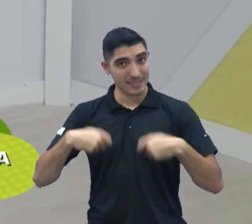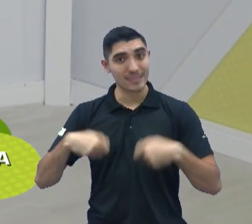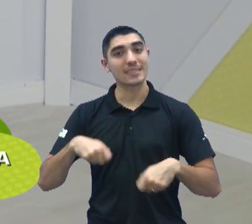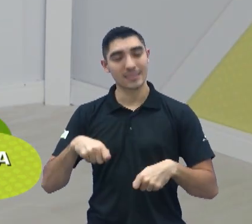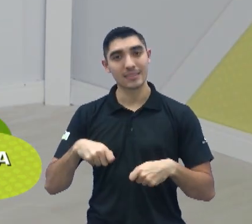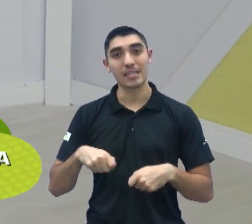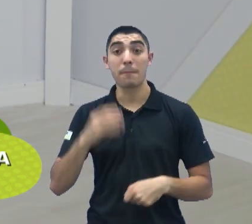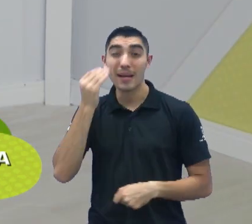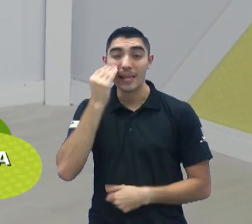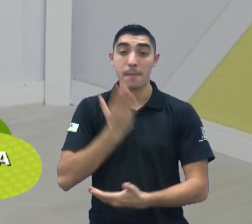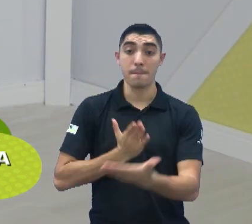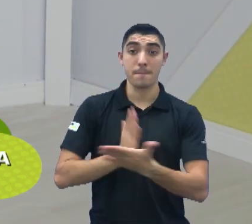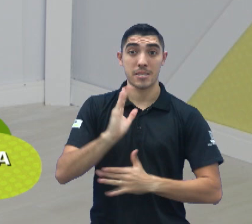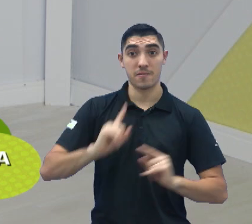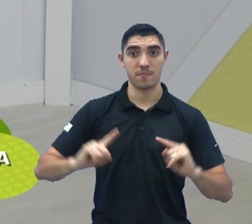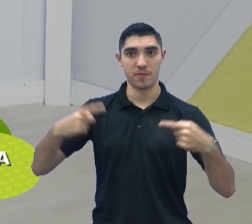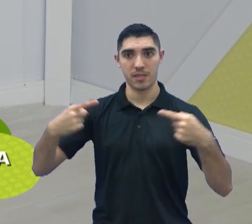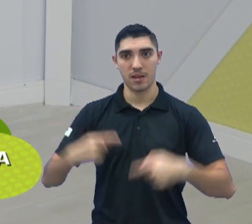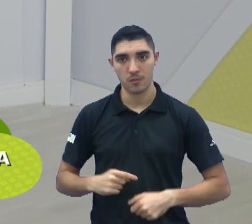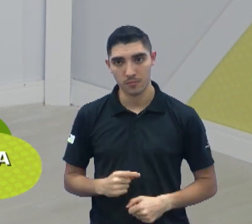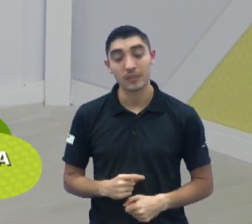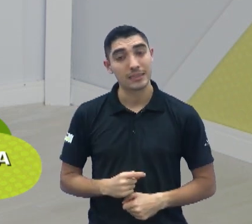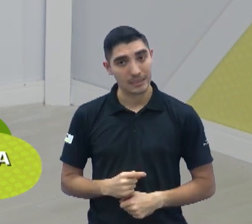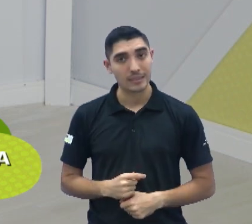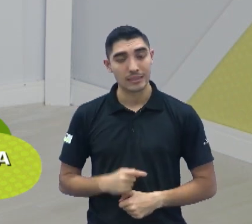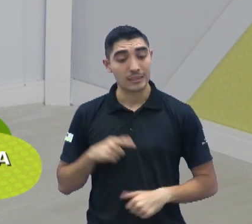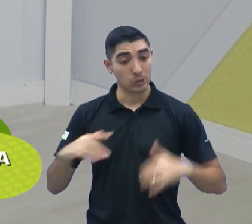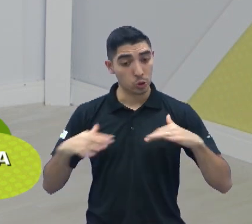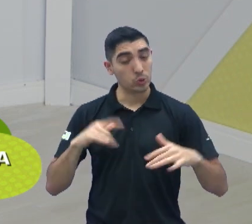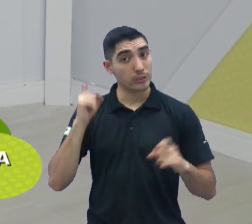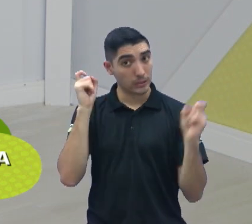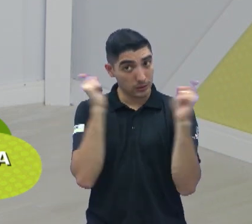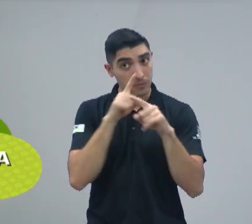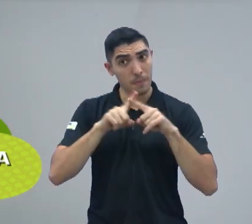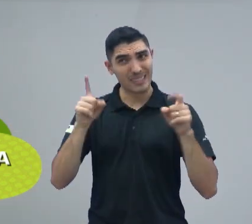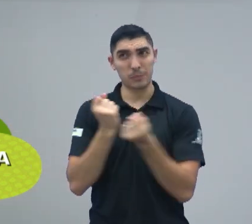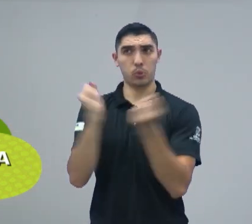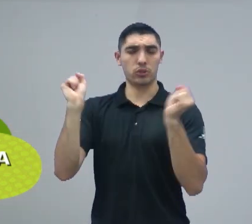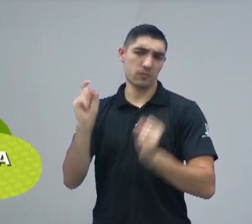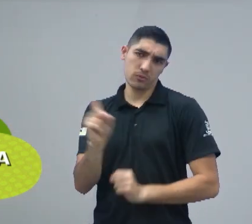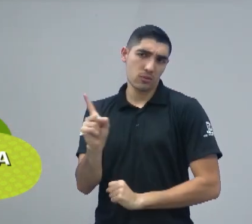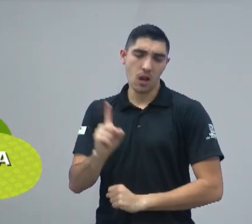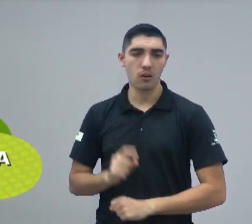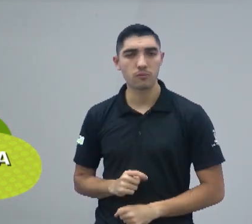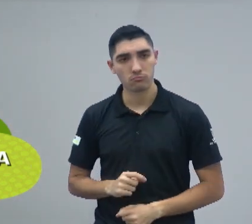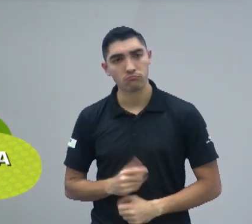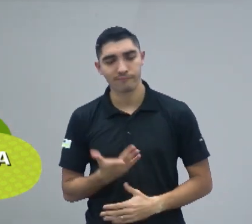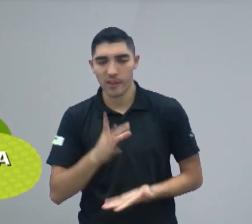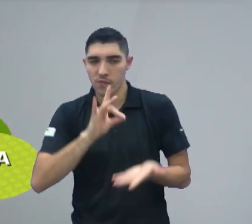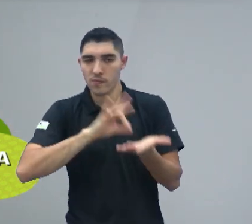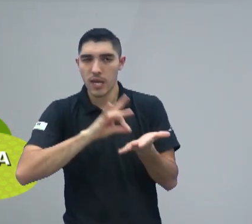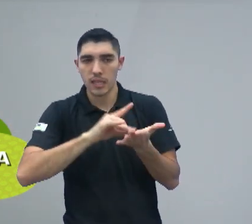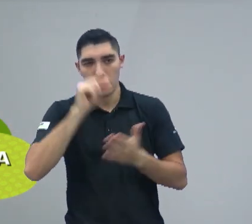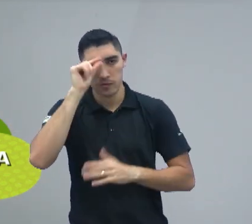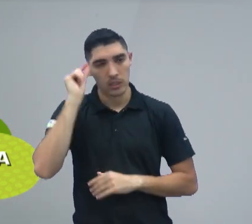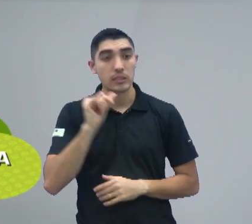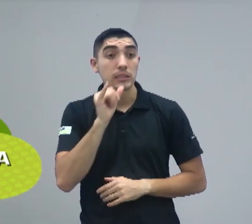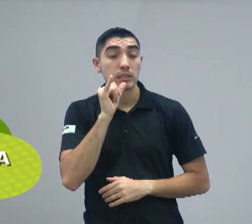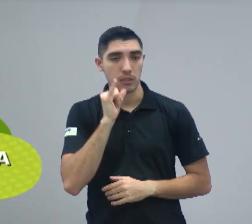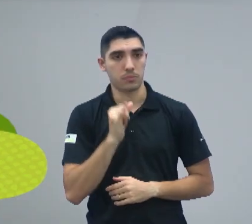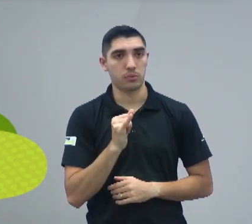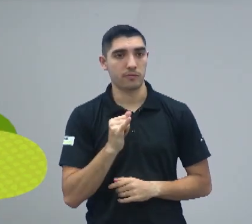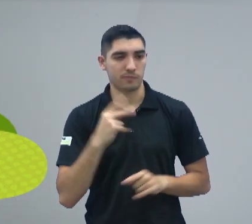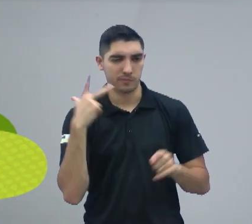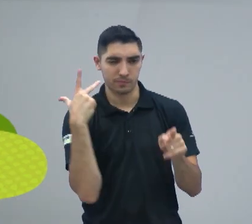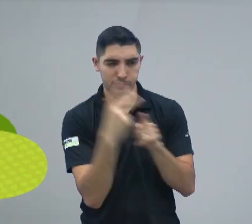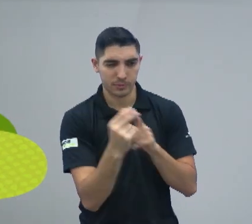chegar à grande final. É aquilo que a gente já falou, é difícil, mas não é impossível, Paulito. Com certeza, Vieira. Você ganhar 3 sets de uma equipe